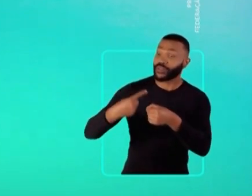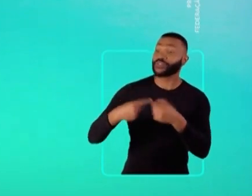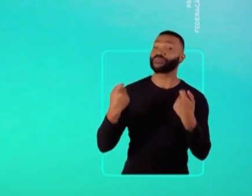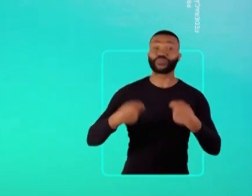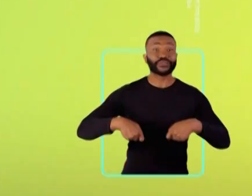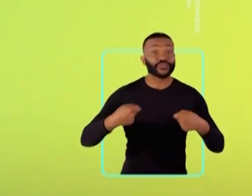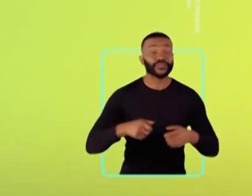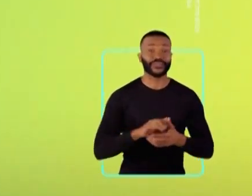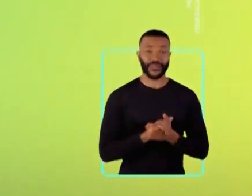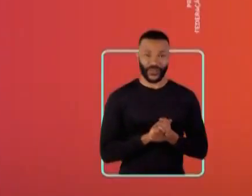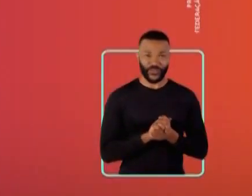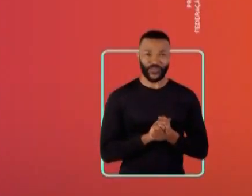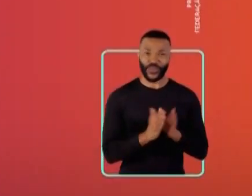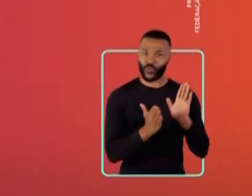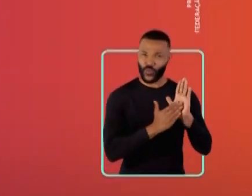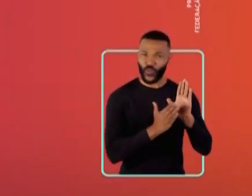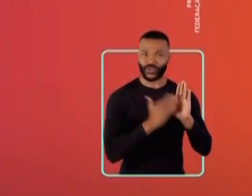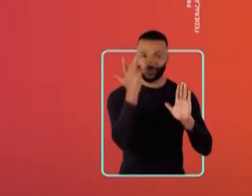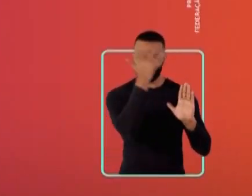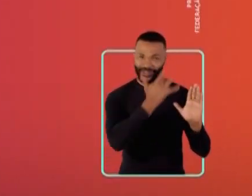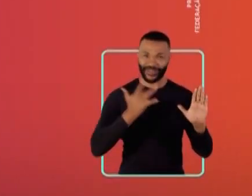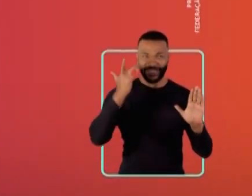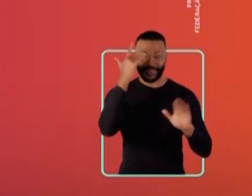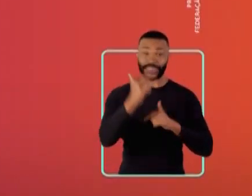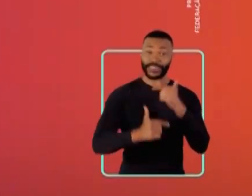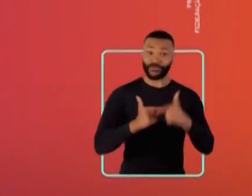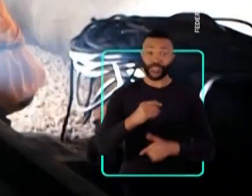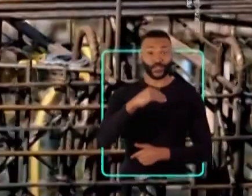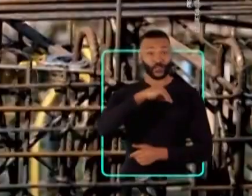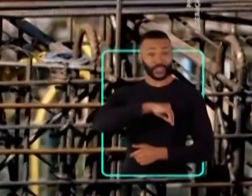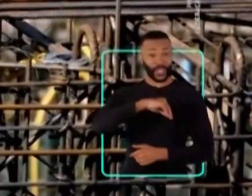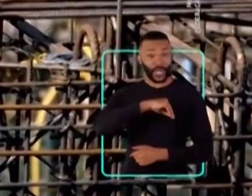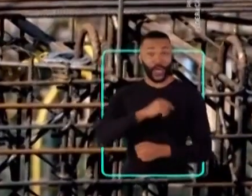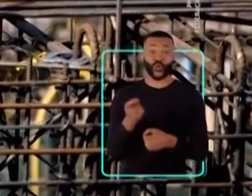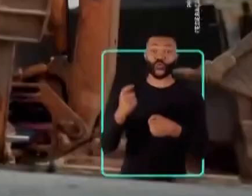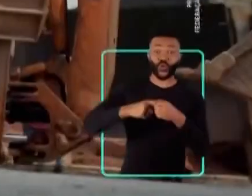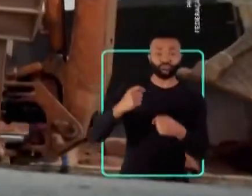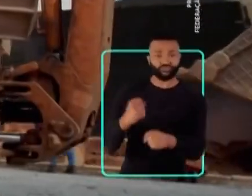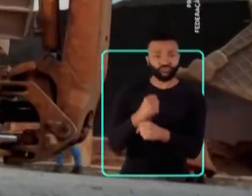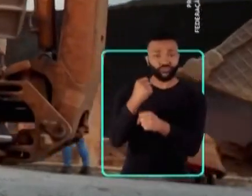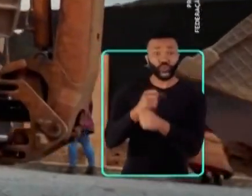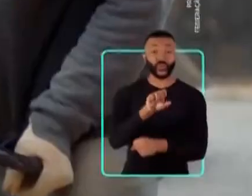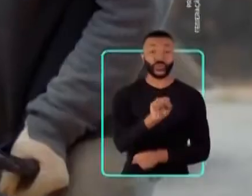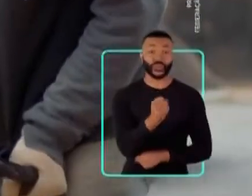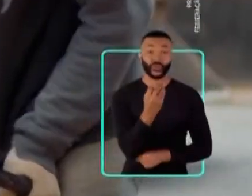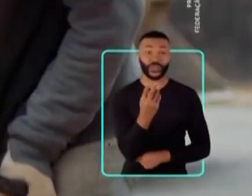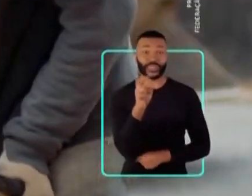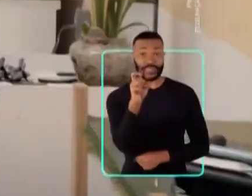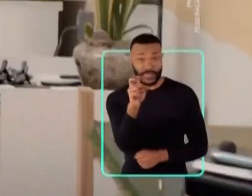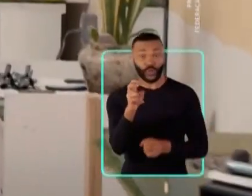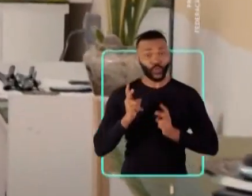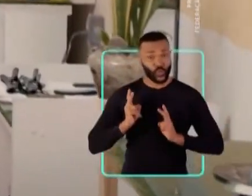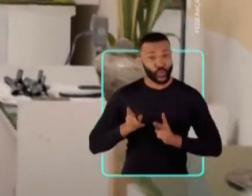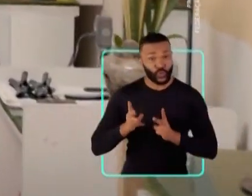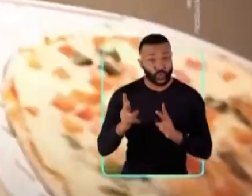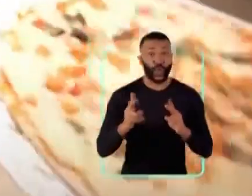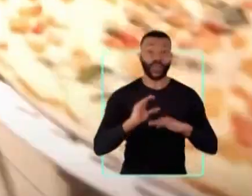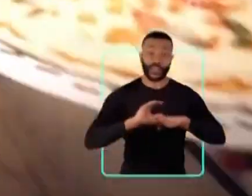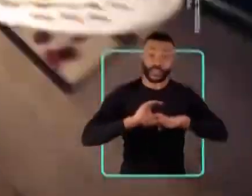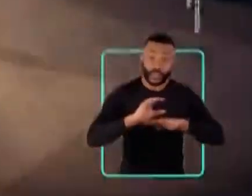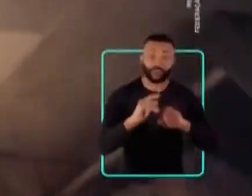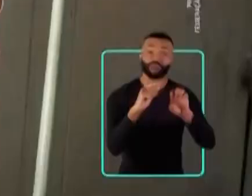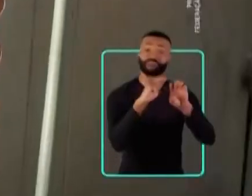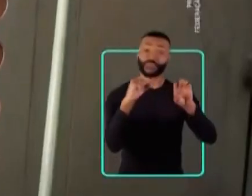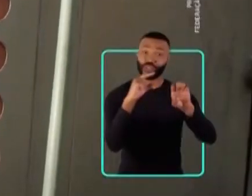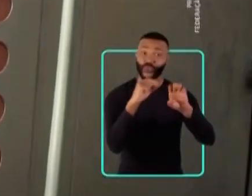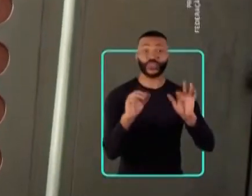cidade precisa. Propostas do Haddad. Mais emprego e renda, com a retomada de 845 obras paradas e crédito a